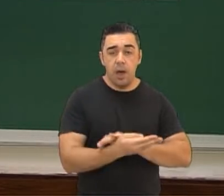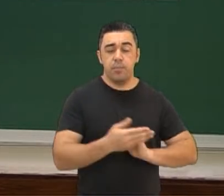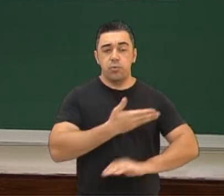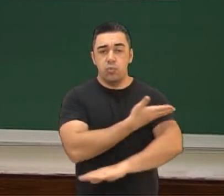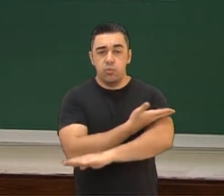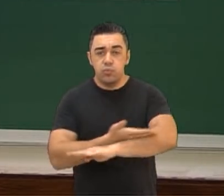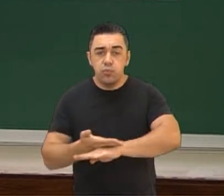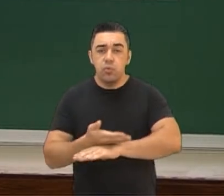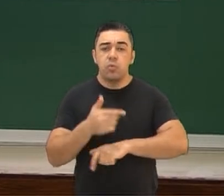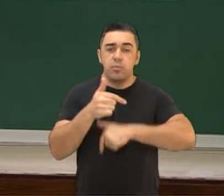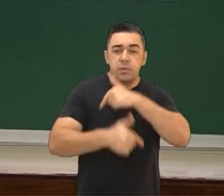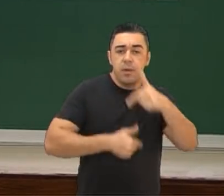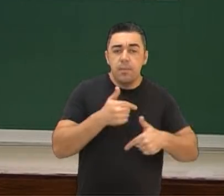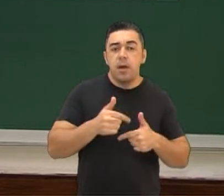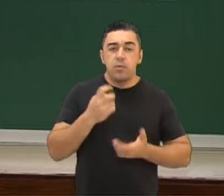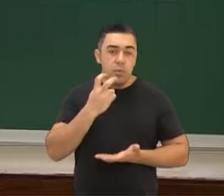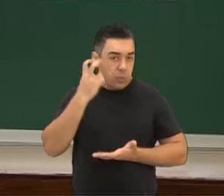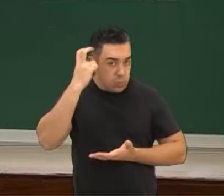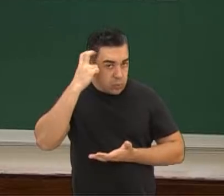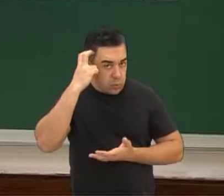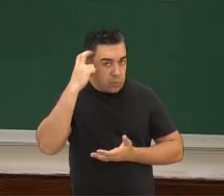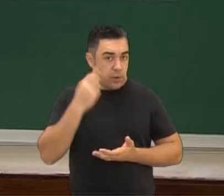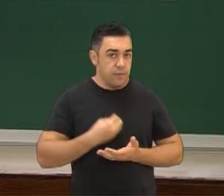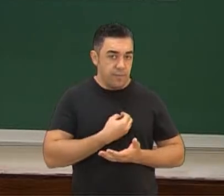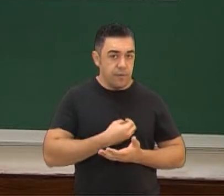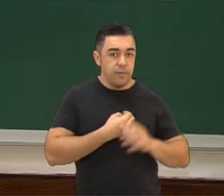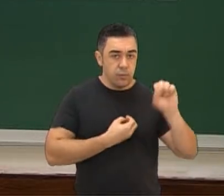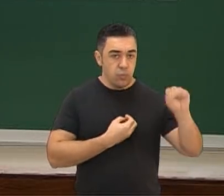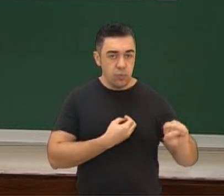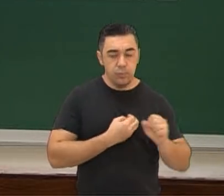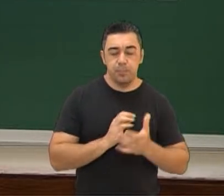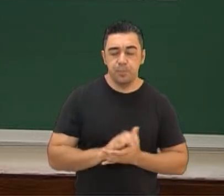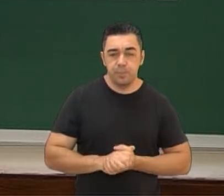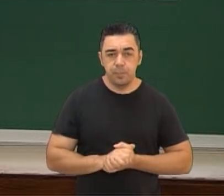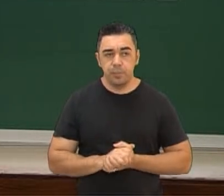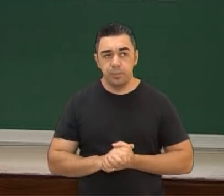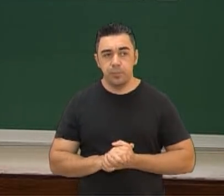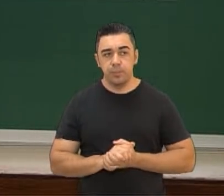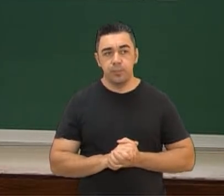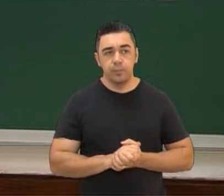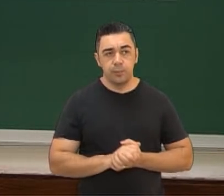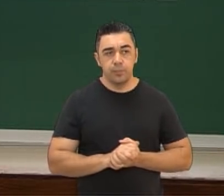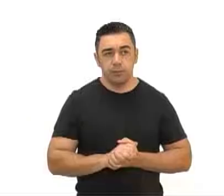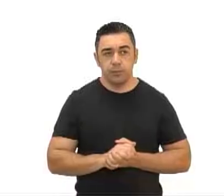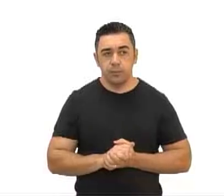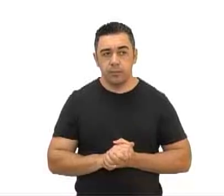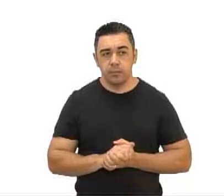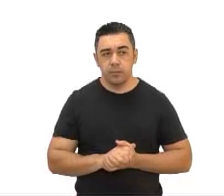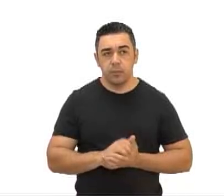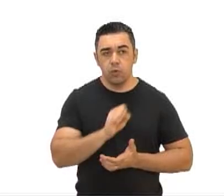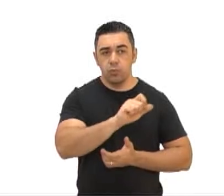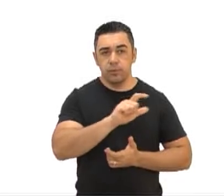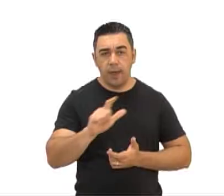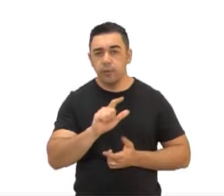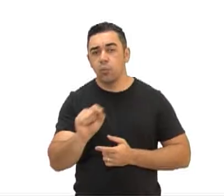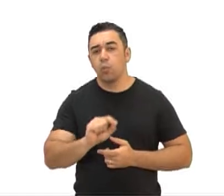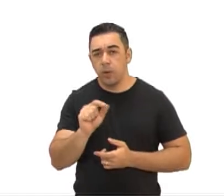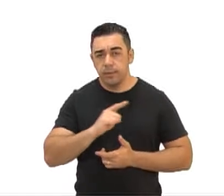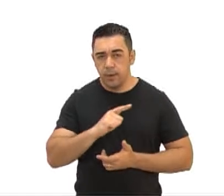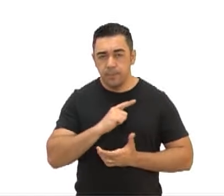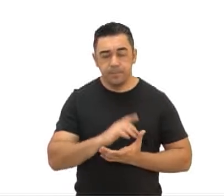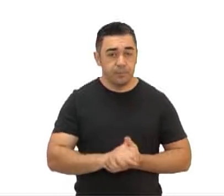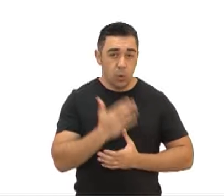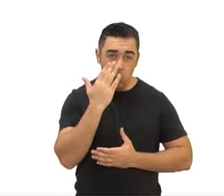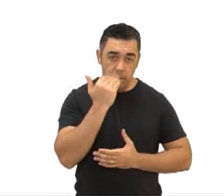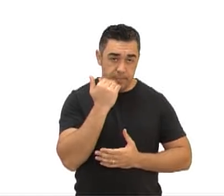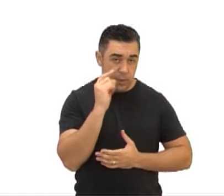as atividades, a cultura de quem vive nessa região. E aí no sudeste, o que é que nós vamos ter ali?